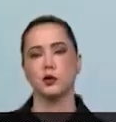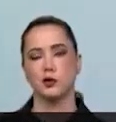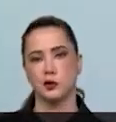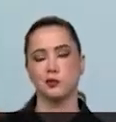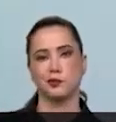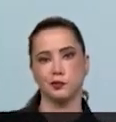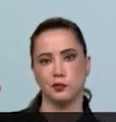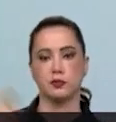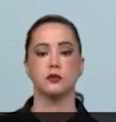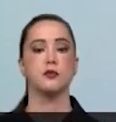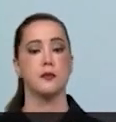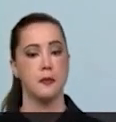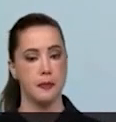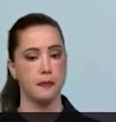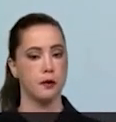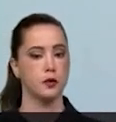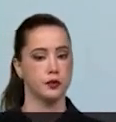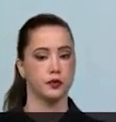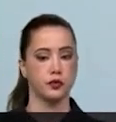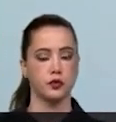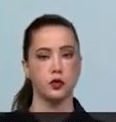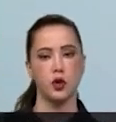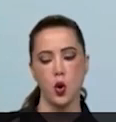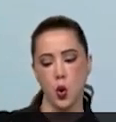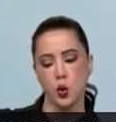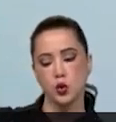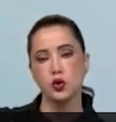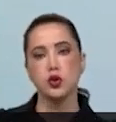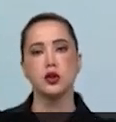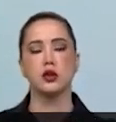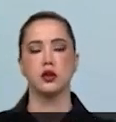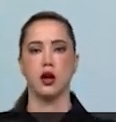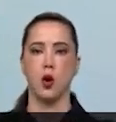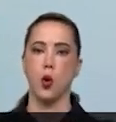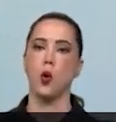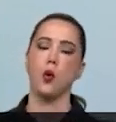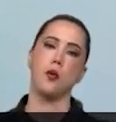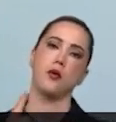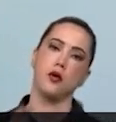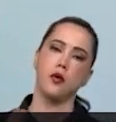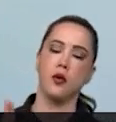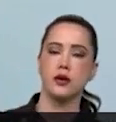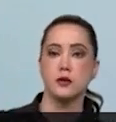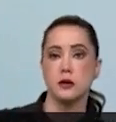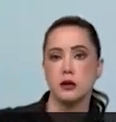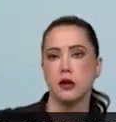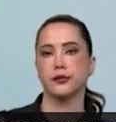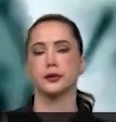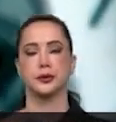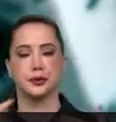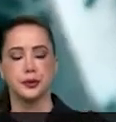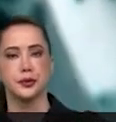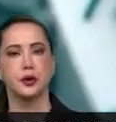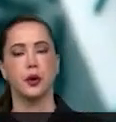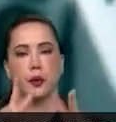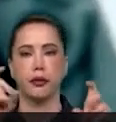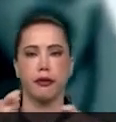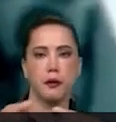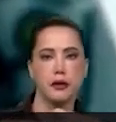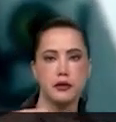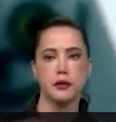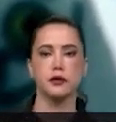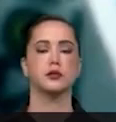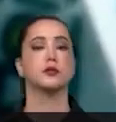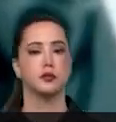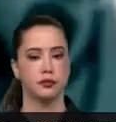das câmeras. Conteúdos ou tirando a roupa, ou algum conteúdo de conotação mais sexual. Crimes cibernéticos